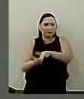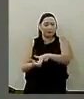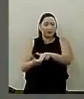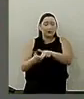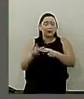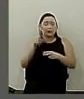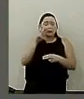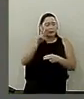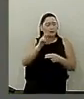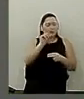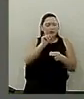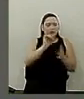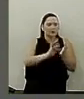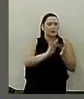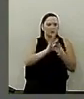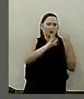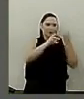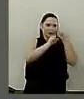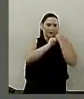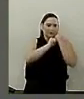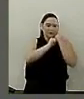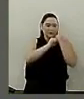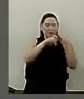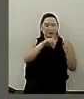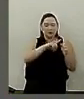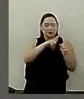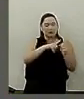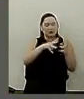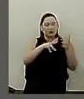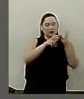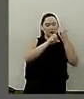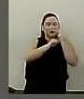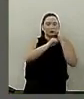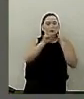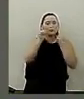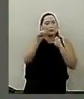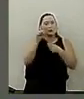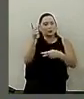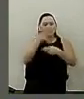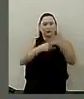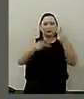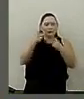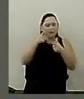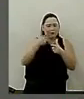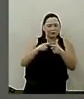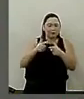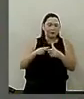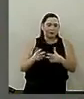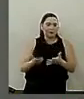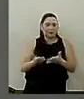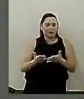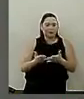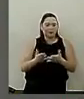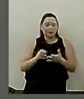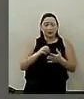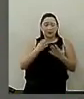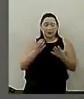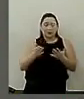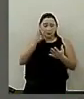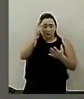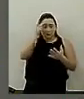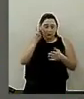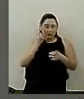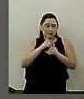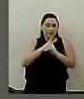dormindo. Ele é capaz de dormir em meio a uma grande tempestade. E eles, então, começam